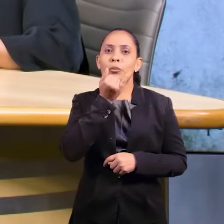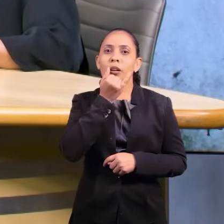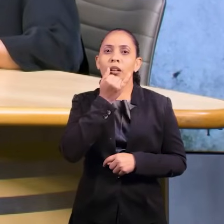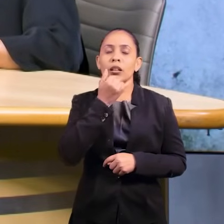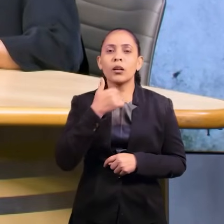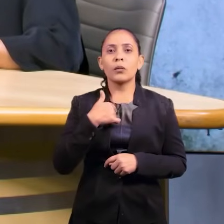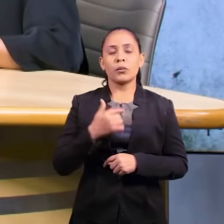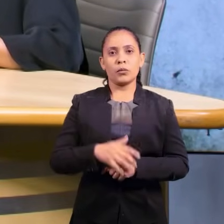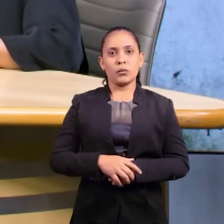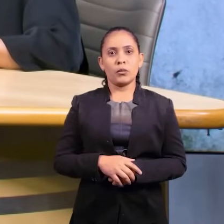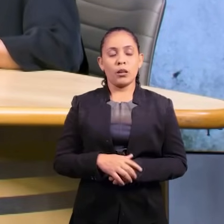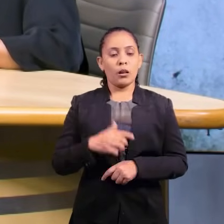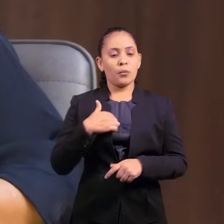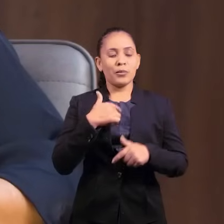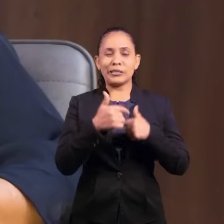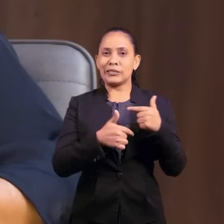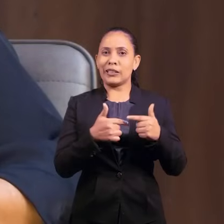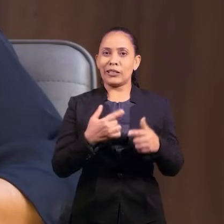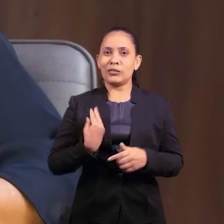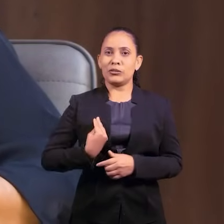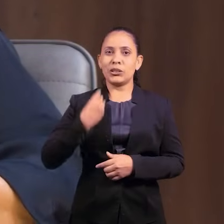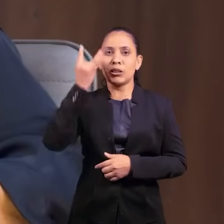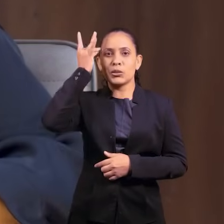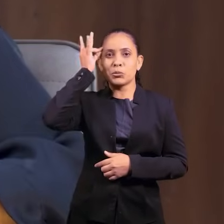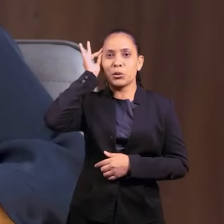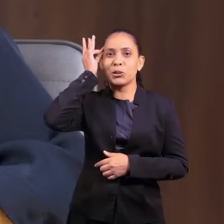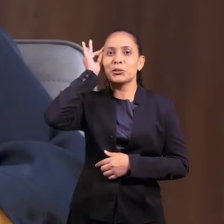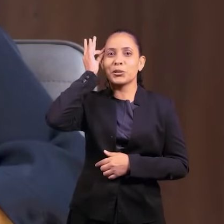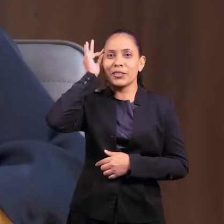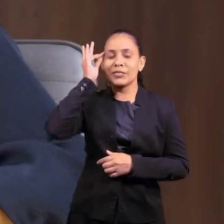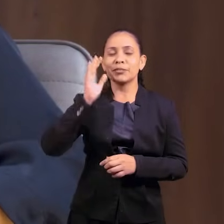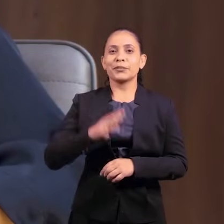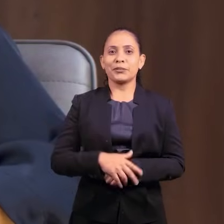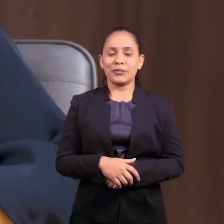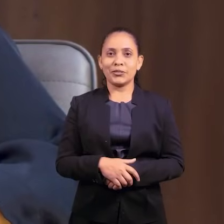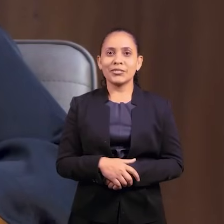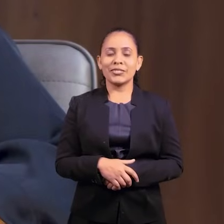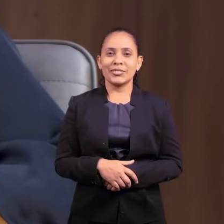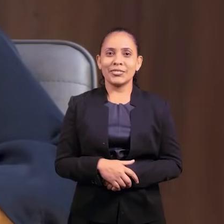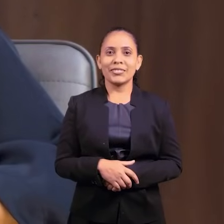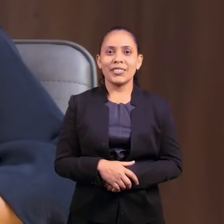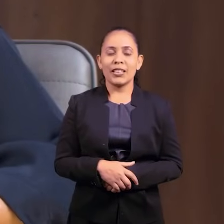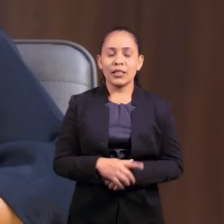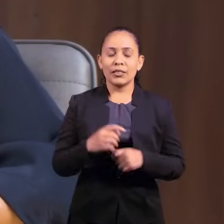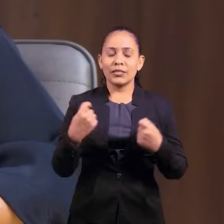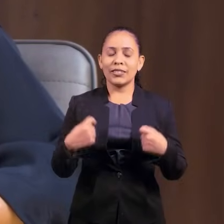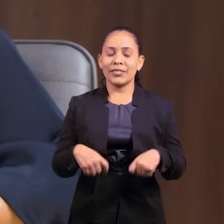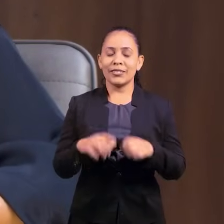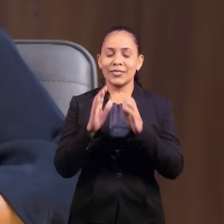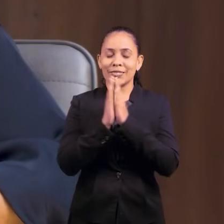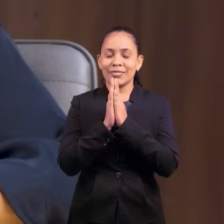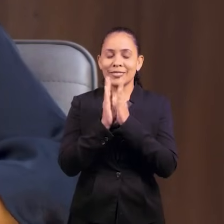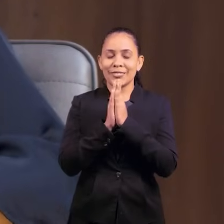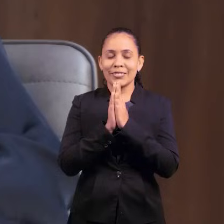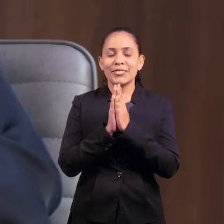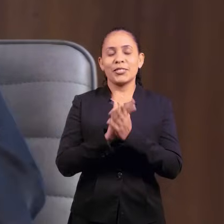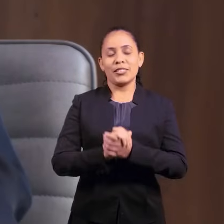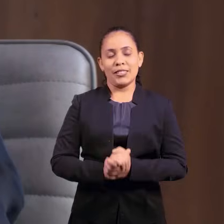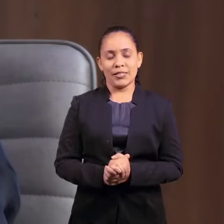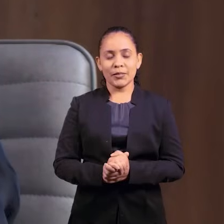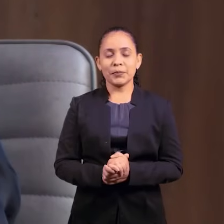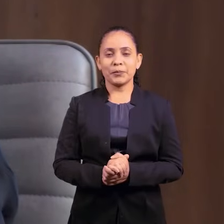uma batalha espiritual e que nós só podemos vencer através da oração. Isso